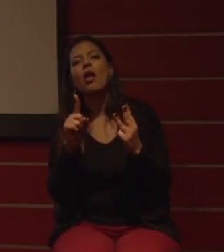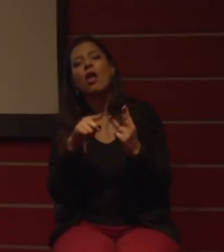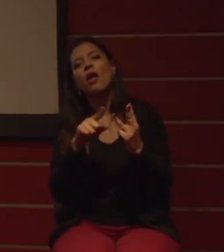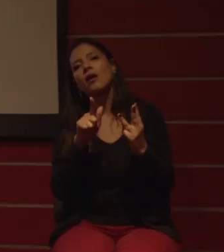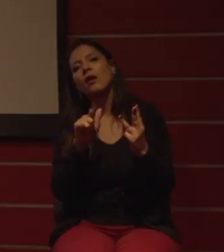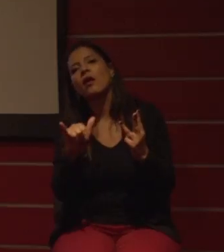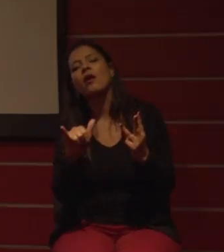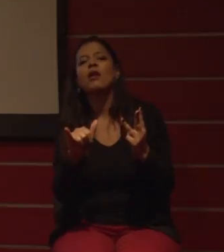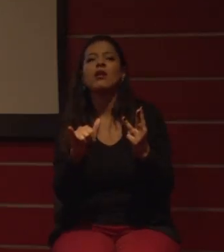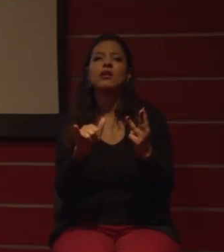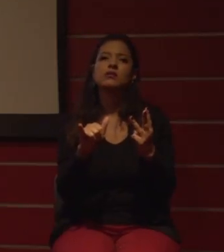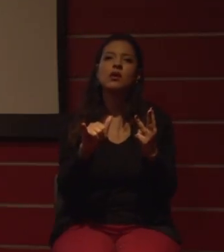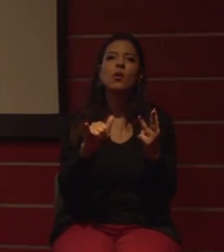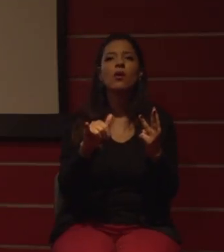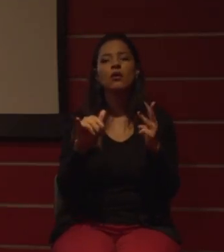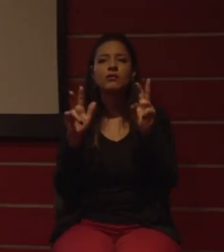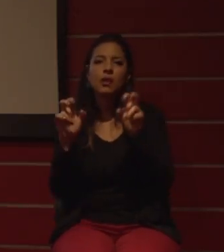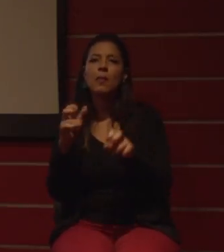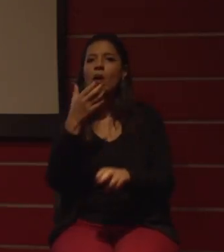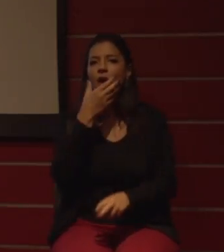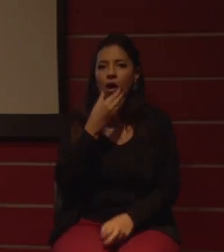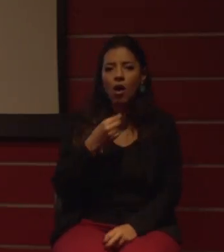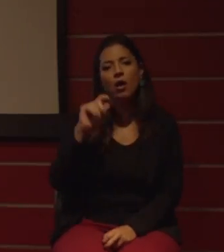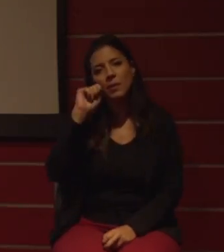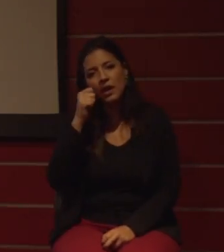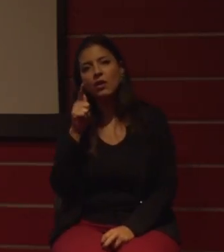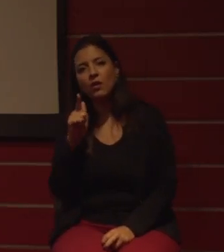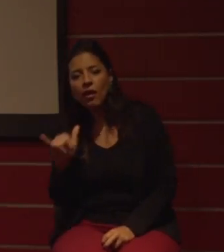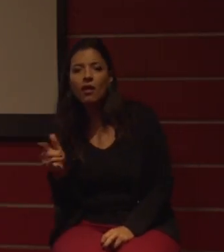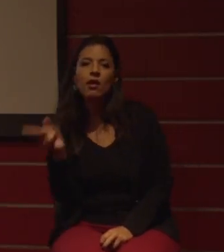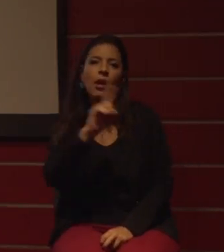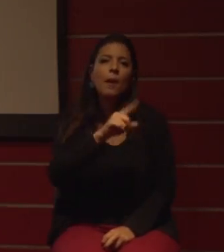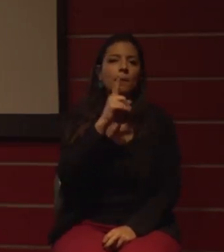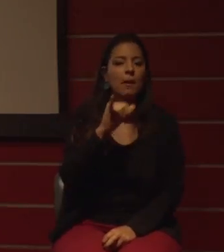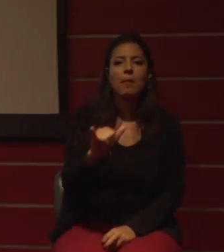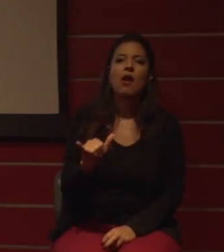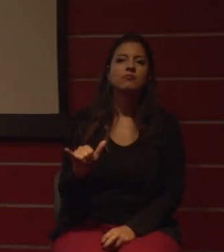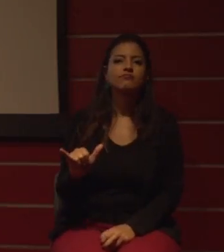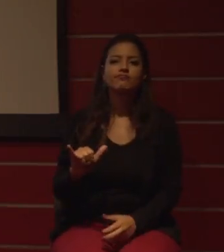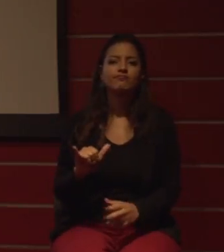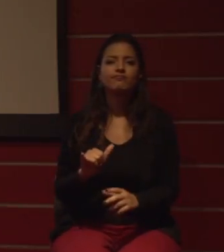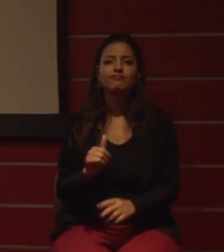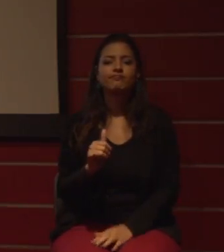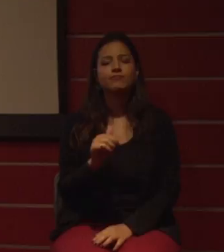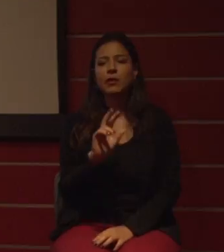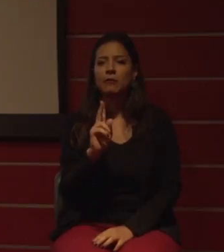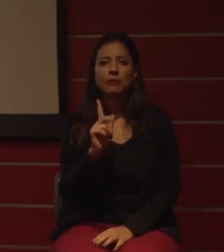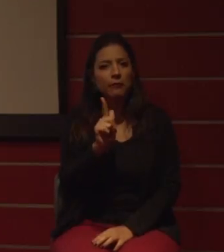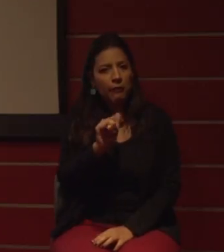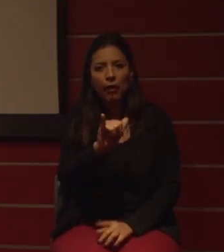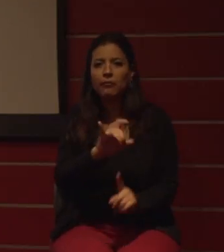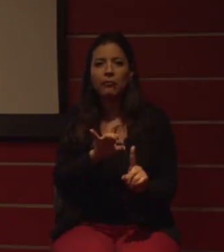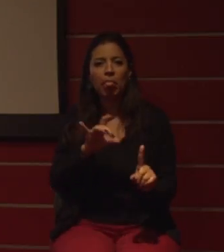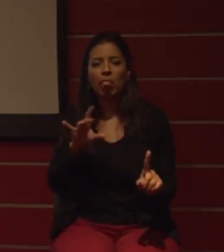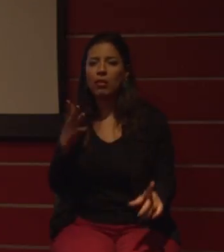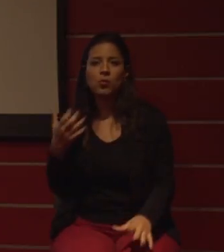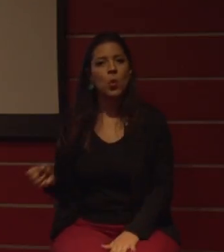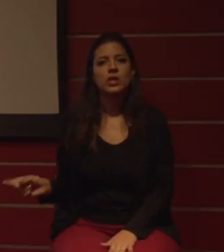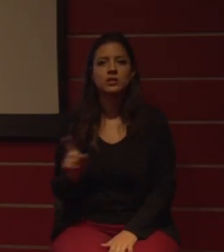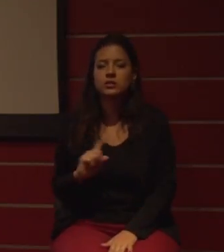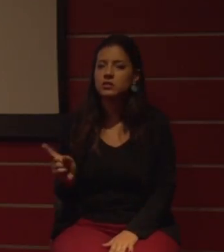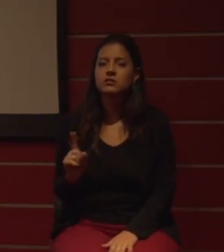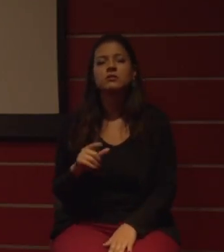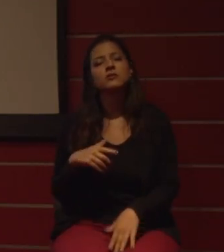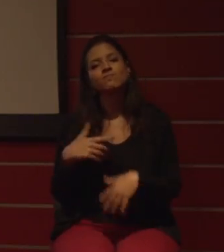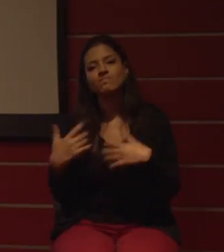da questão do homem negro gay da homofobia do pai que não aceita né É É uma série maravilhosa e